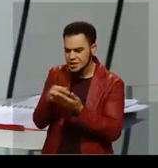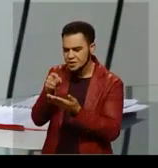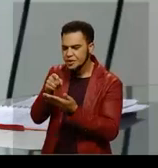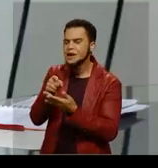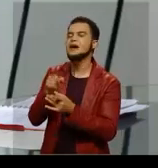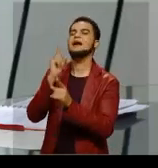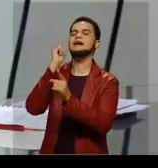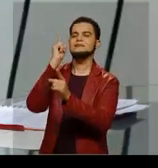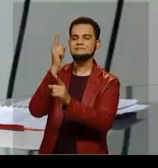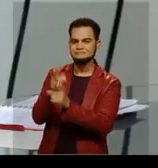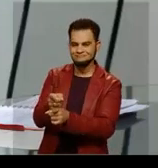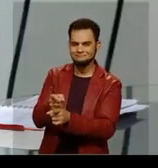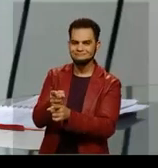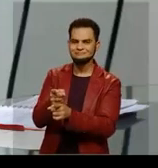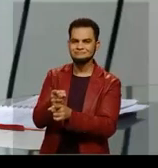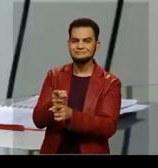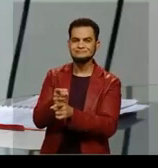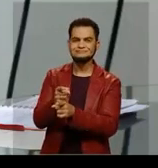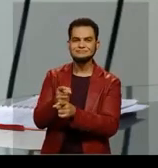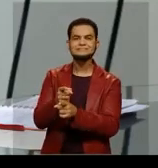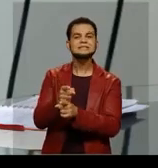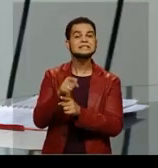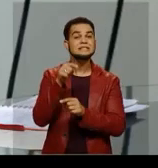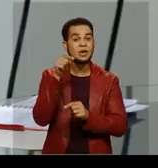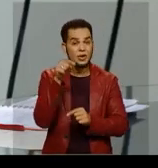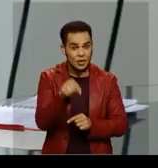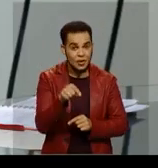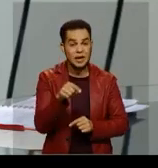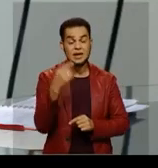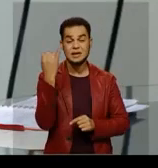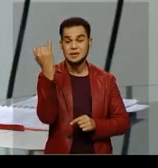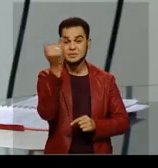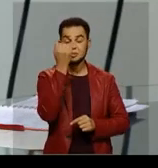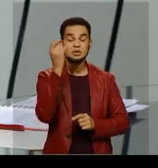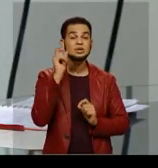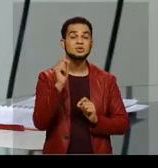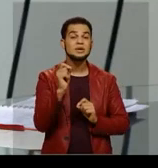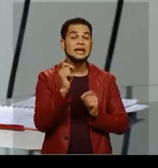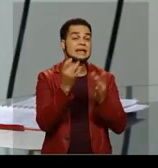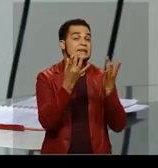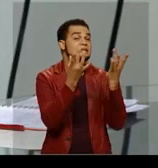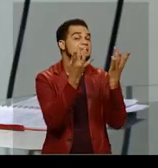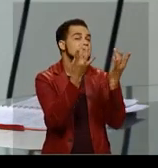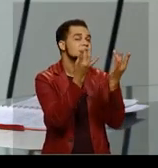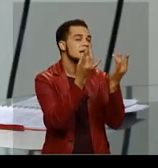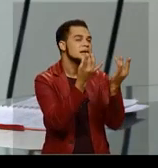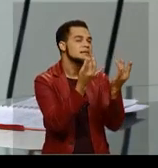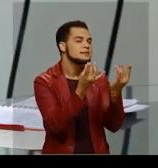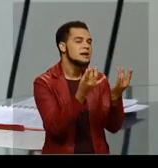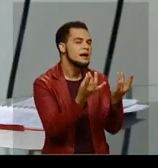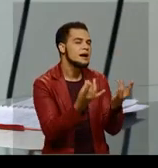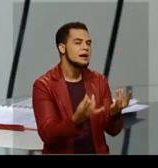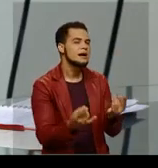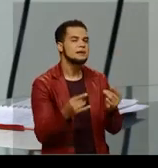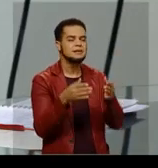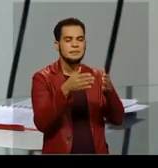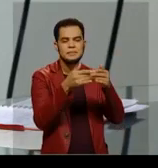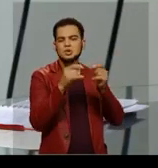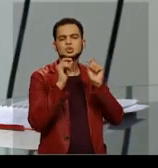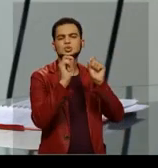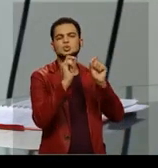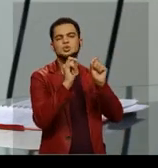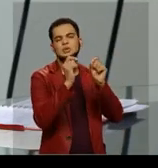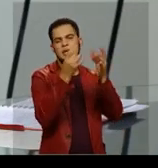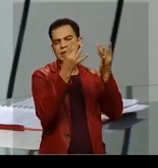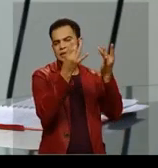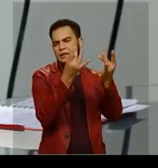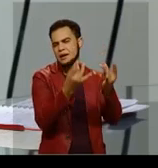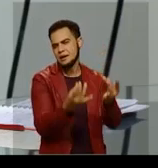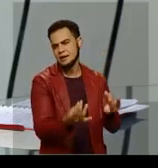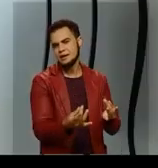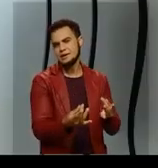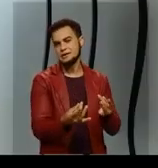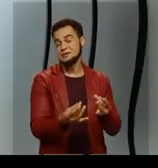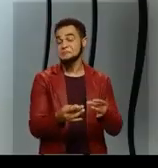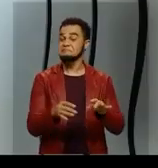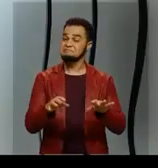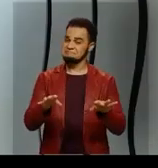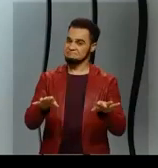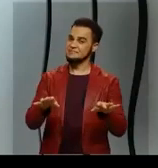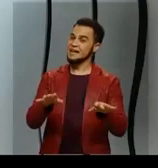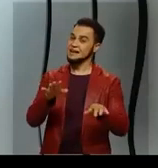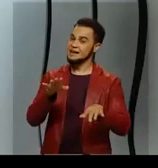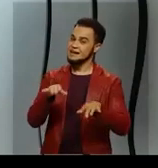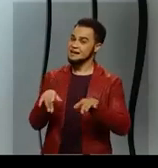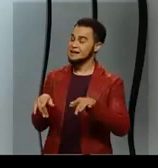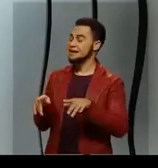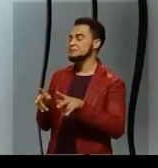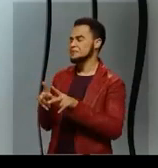aí está a chave, é você prender no detalhe, no que está sendo solicitado. Às vezes está no desenho, né, Rose? Está na parte